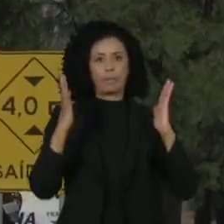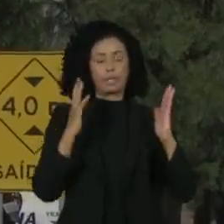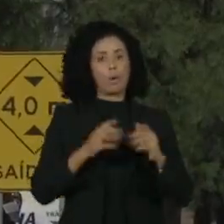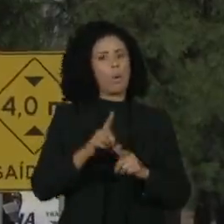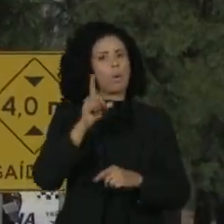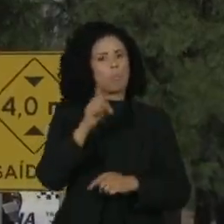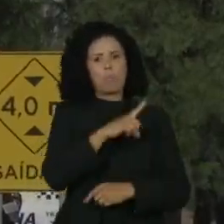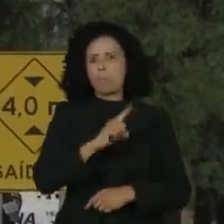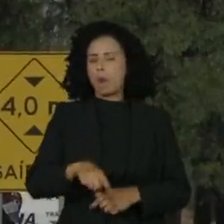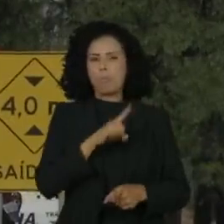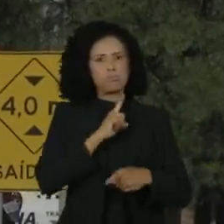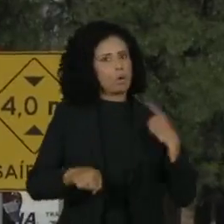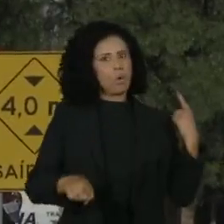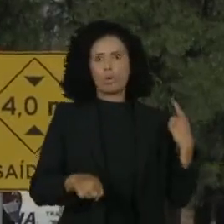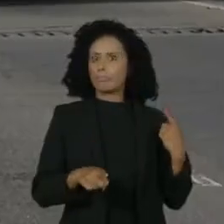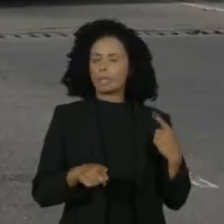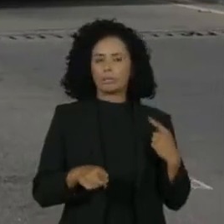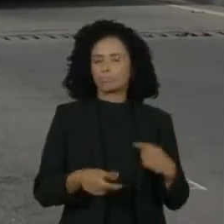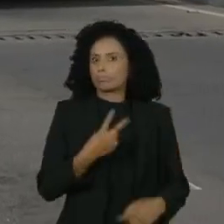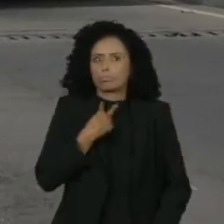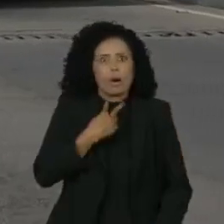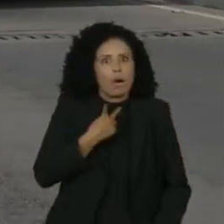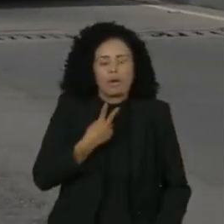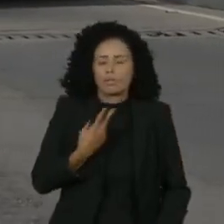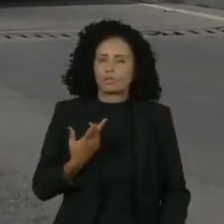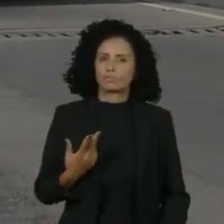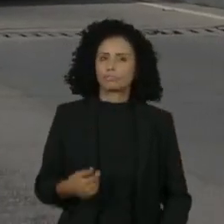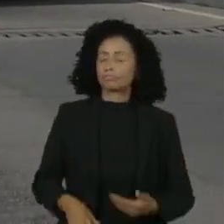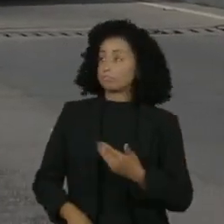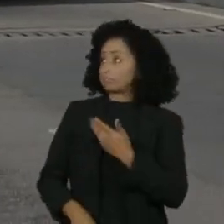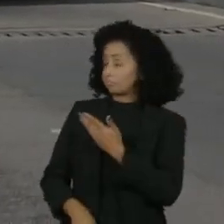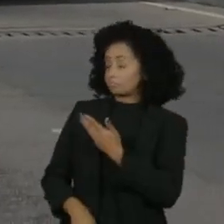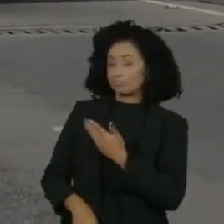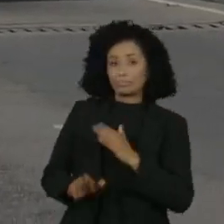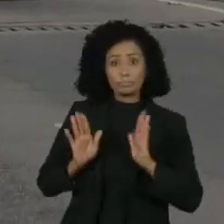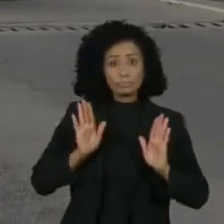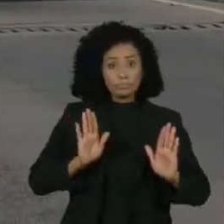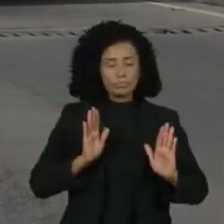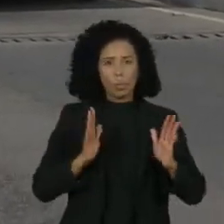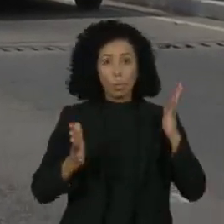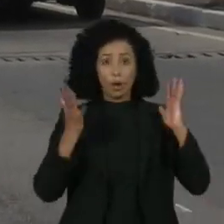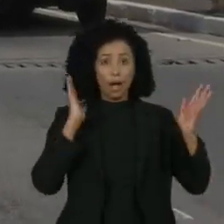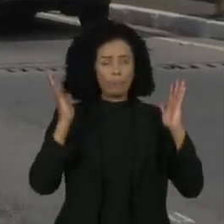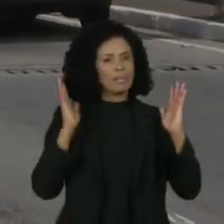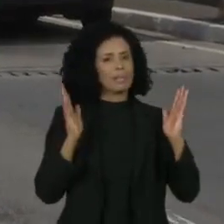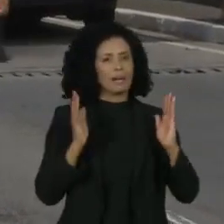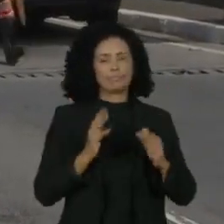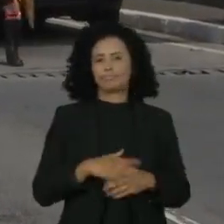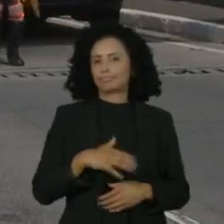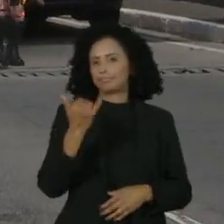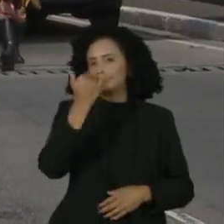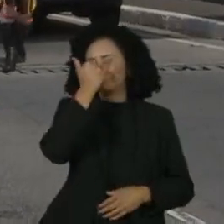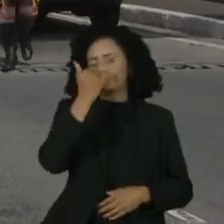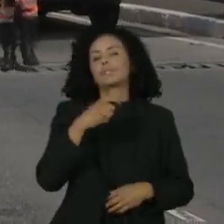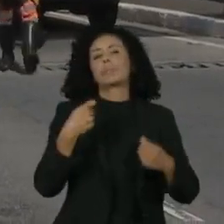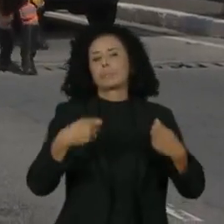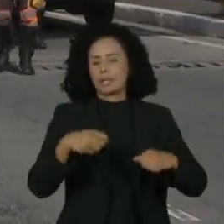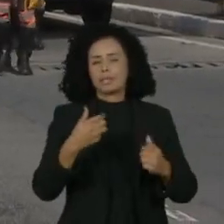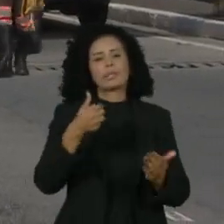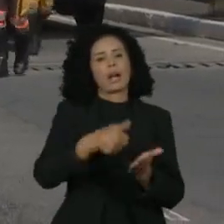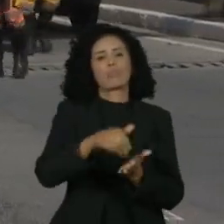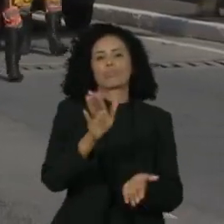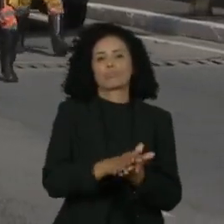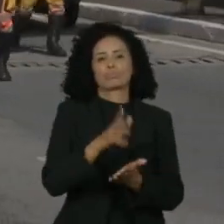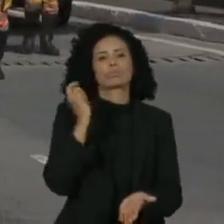de caminhões em todo o túnel. O caminhão vai pagar, o motorista do caminhão vai ter que pagar uma